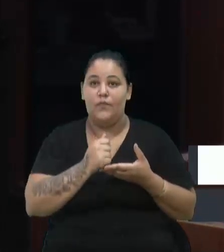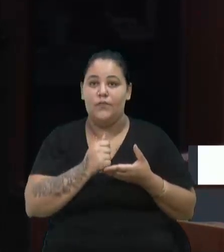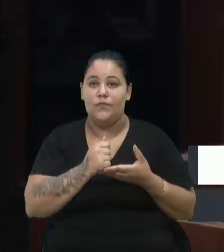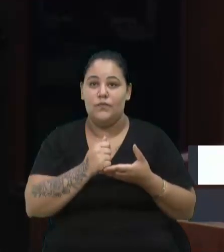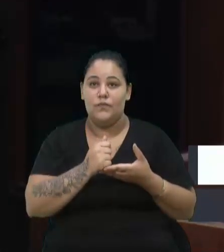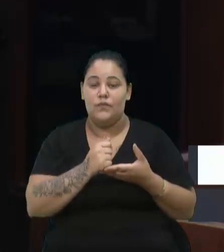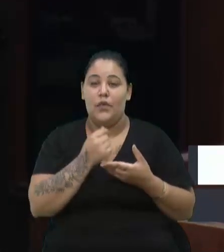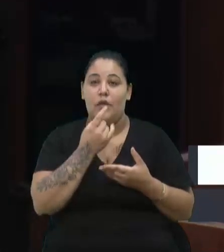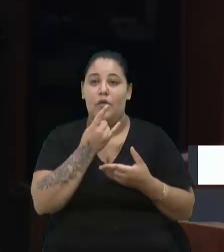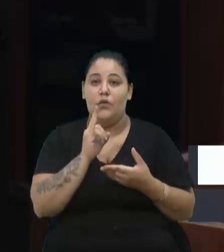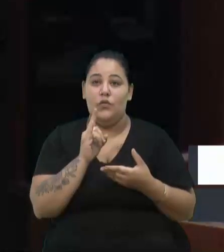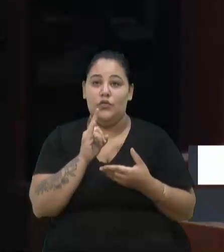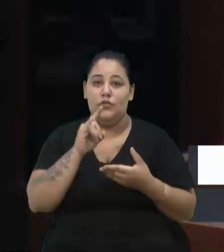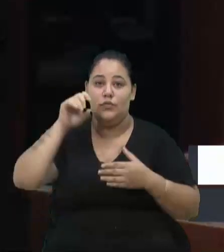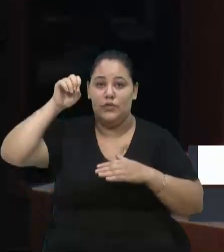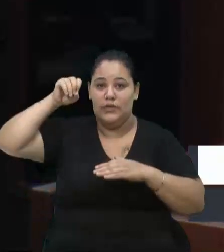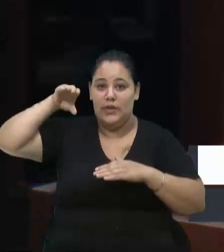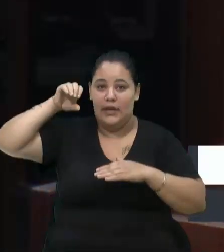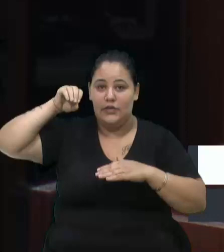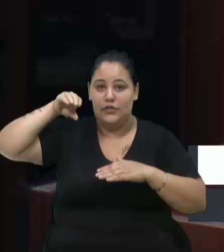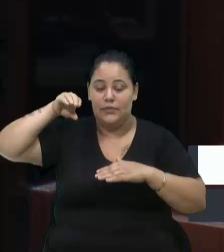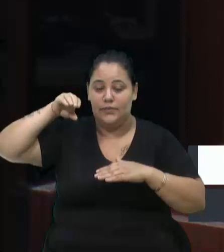O último slide, por favor.